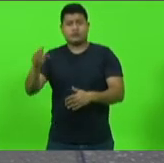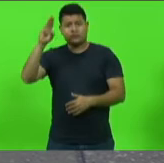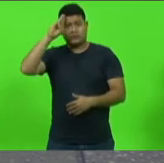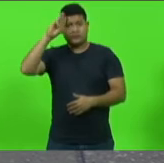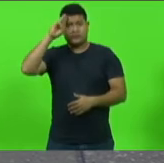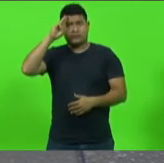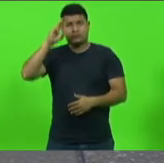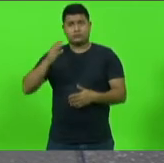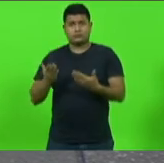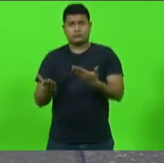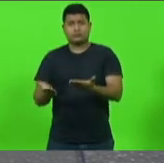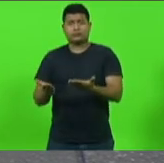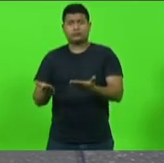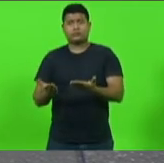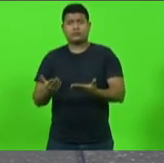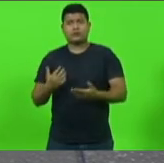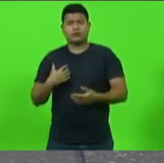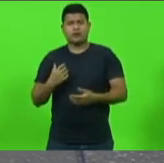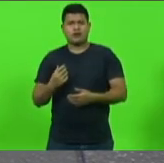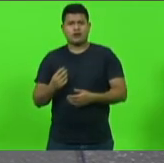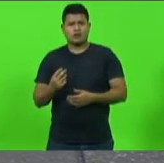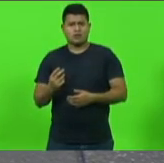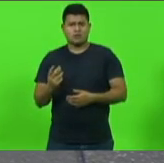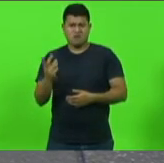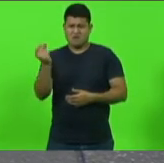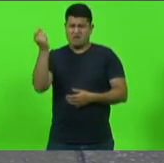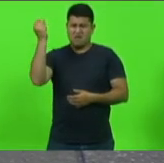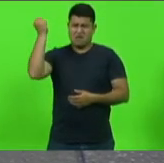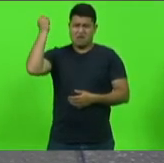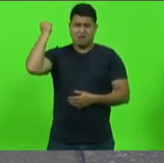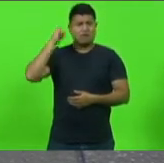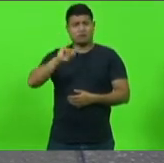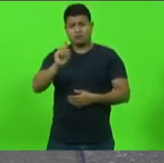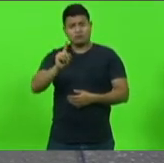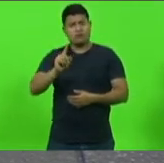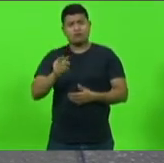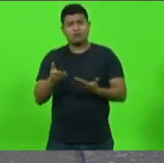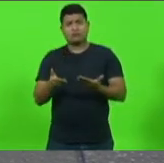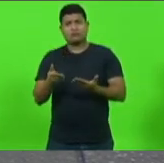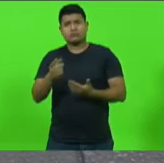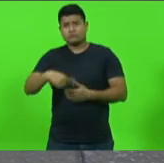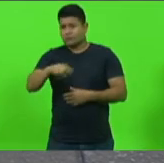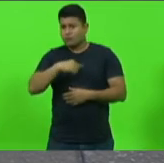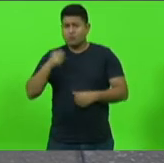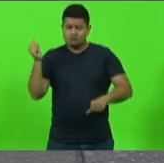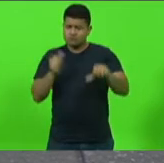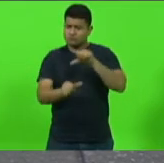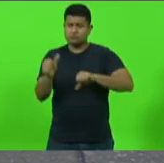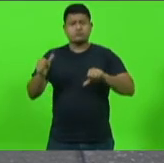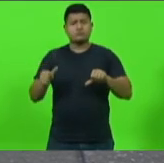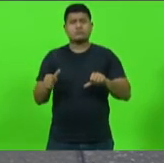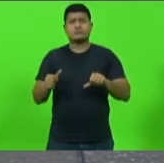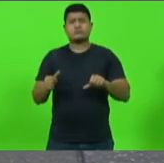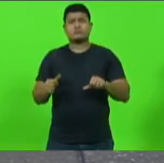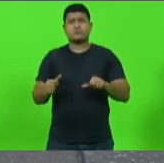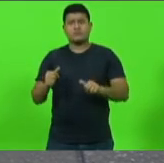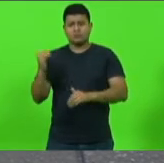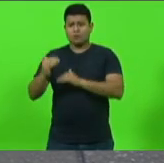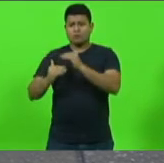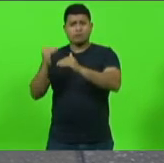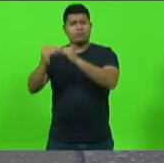que não faz tanto tempo assim, e que nós corrigimos a progressão na